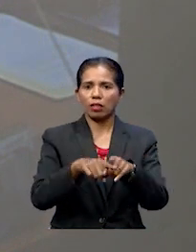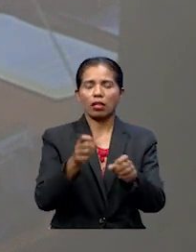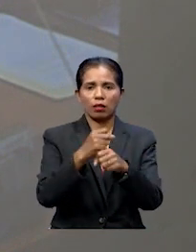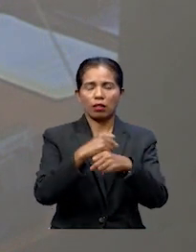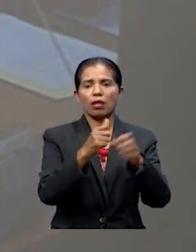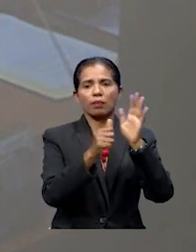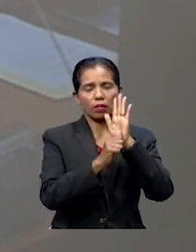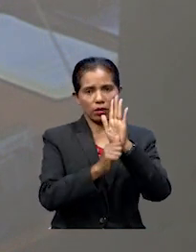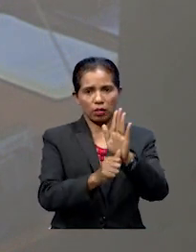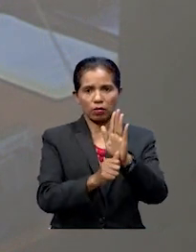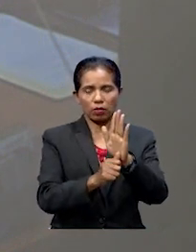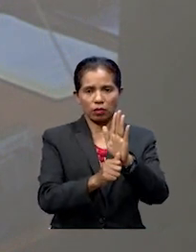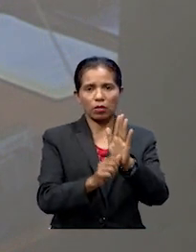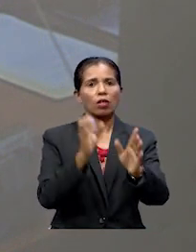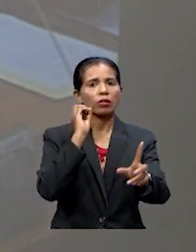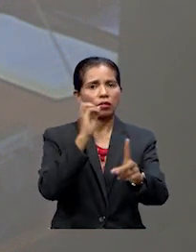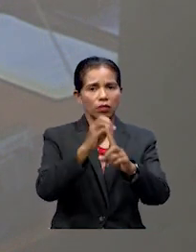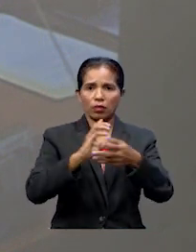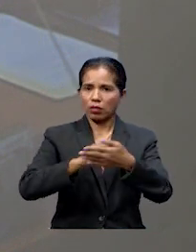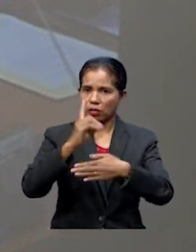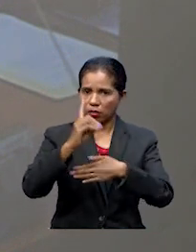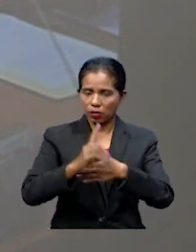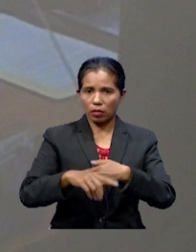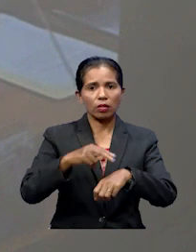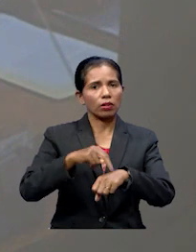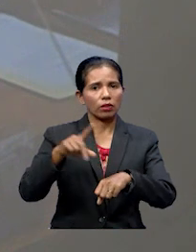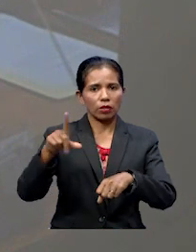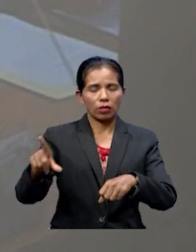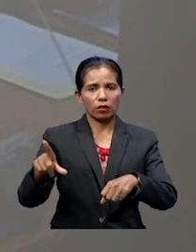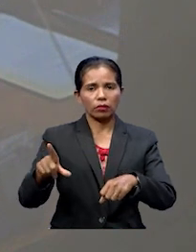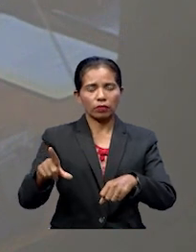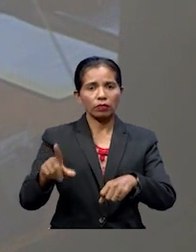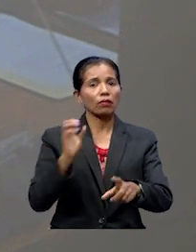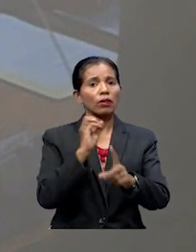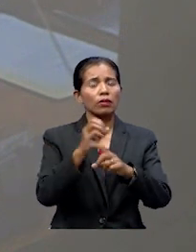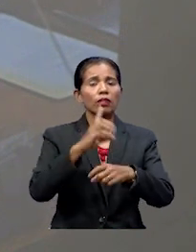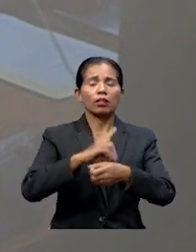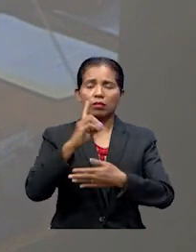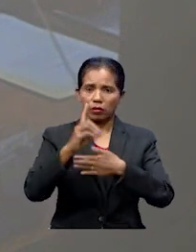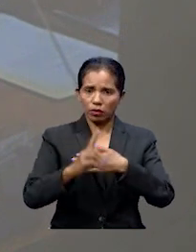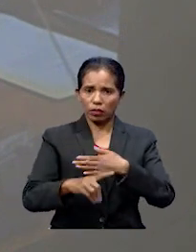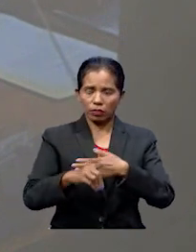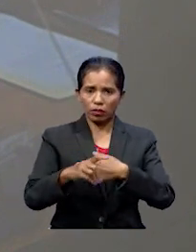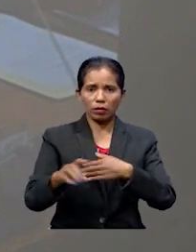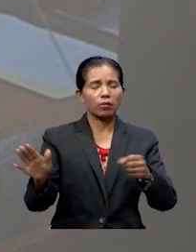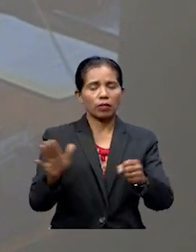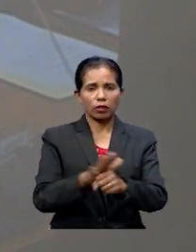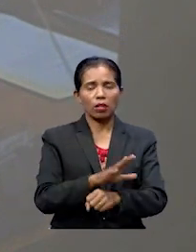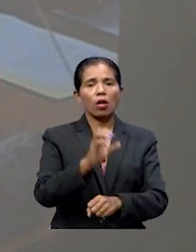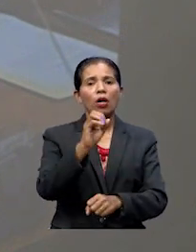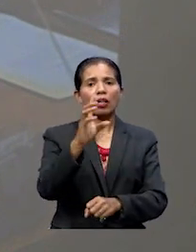apresentação ba Objetivo Desenvolvimento Nacional, Objetivo Desenvolvimento Sustentável,